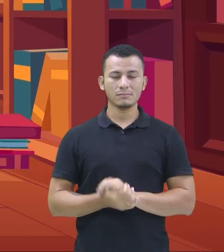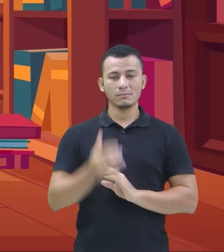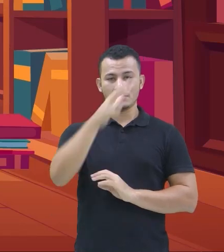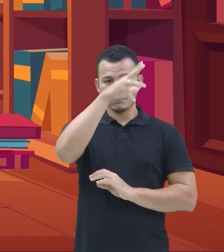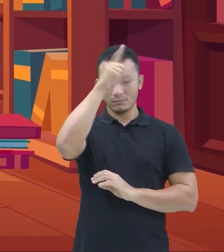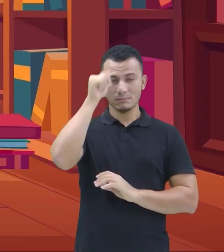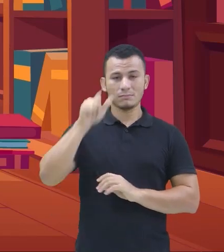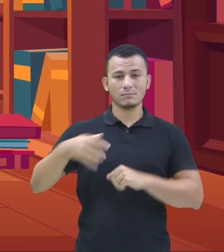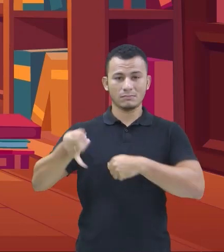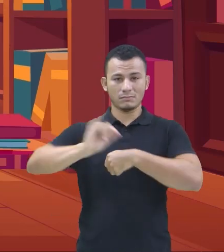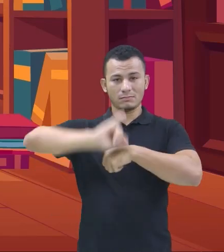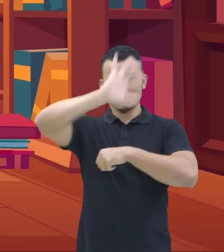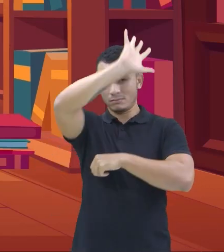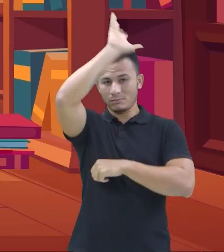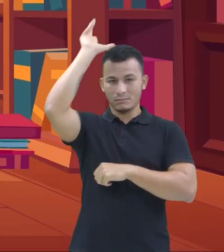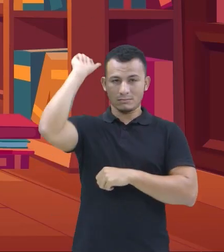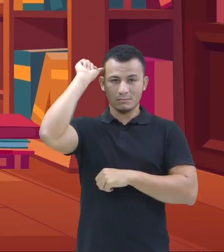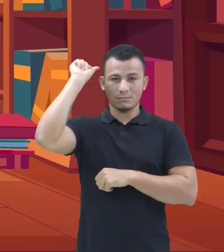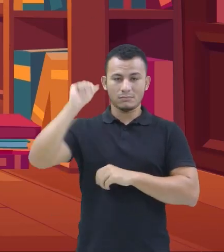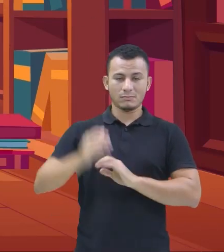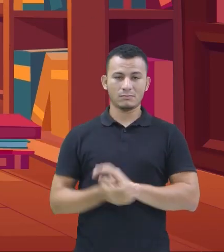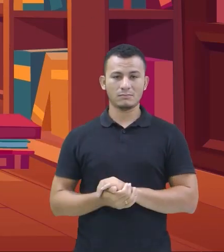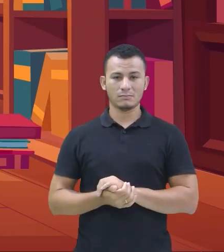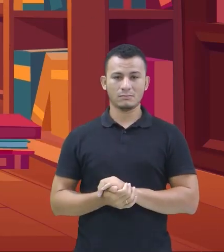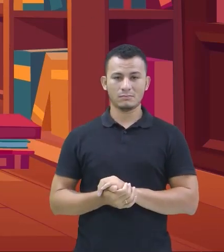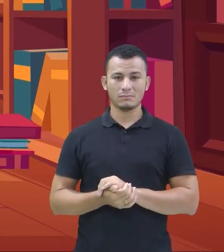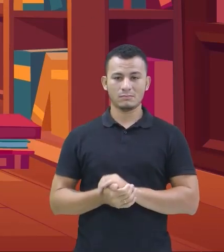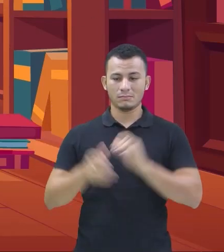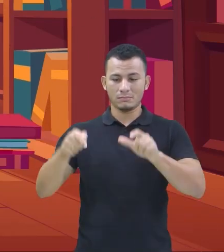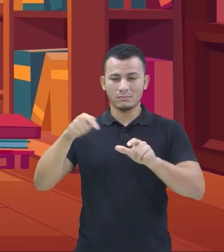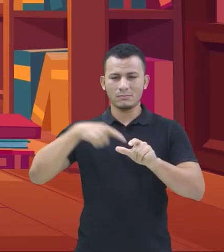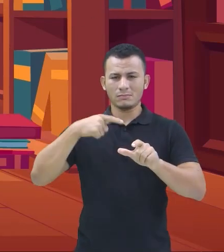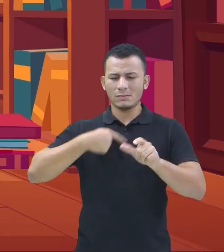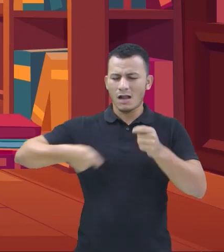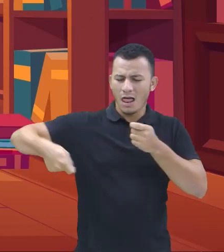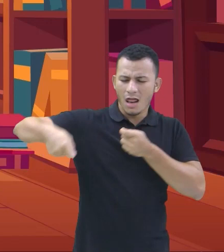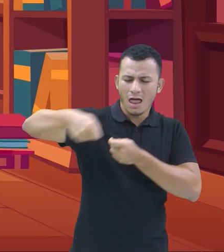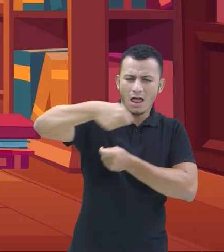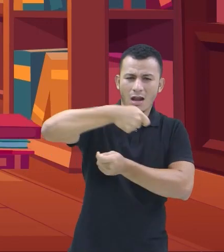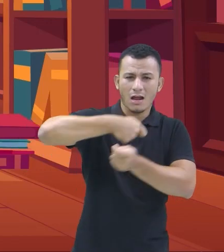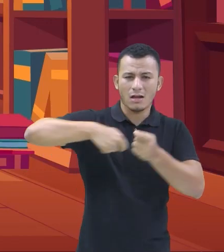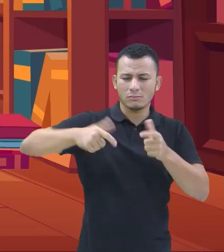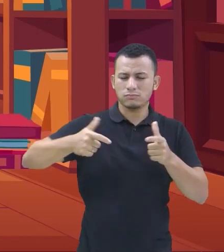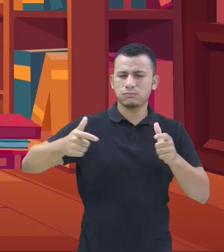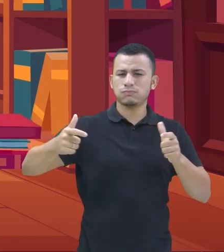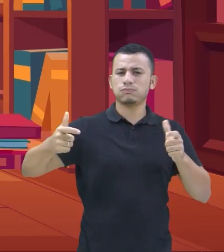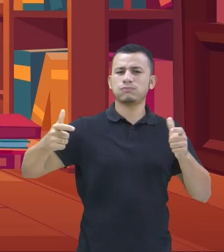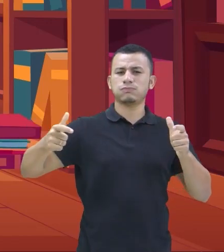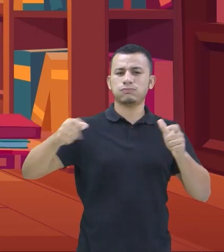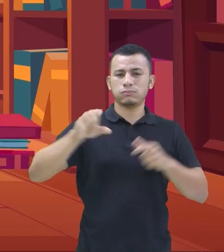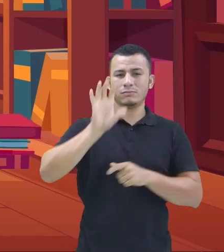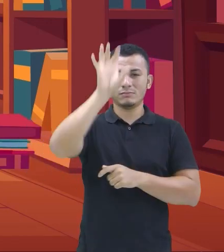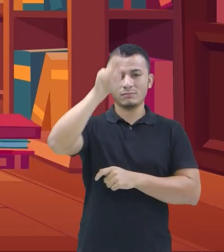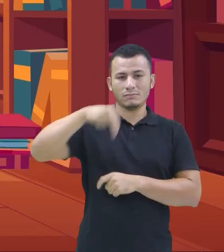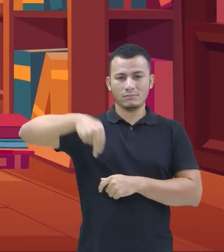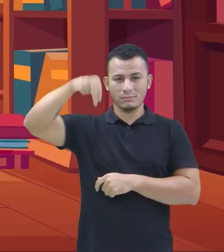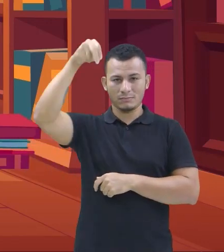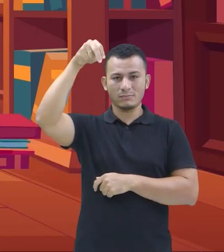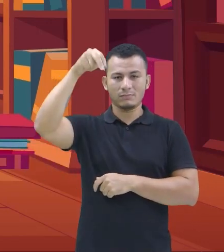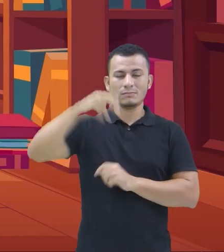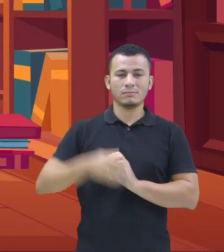Manaus é a capital do Amazonas. É o maior centro econômico, financeiro e corporativo da região